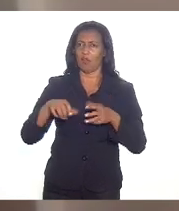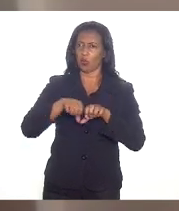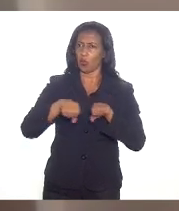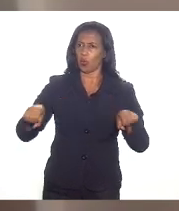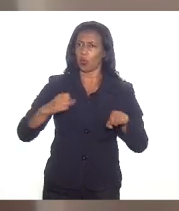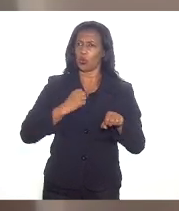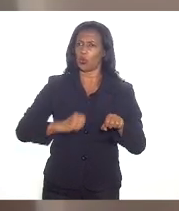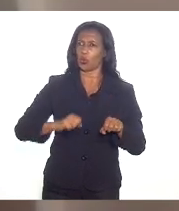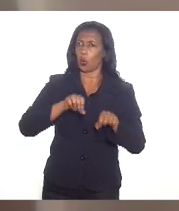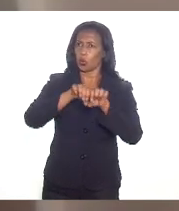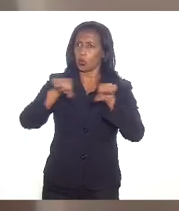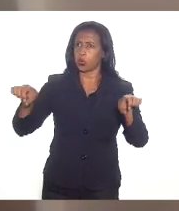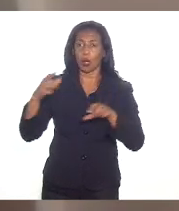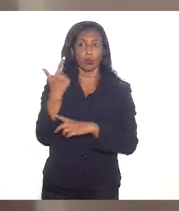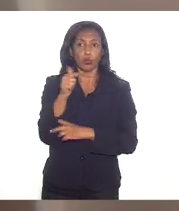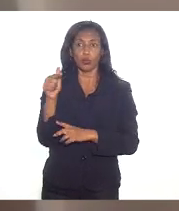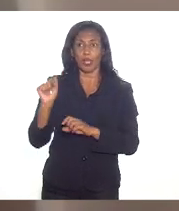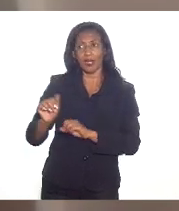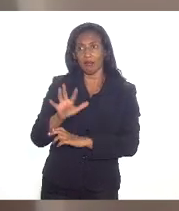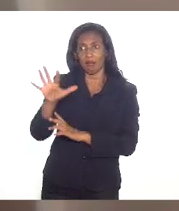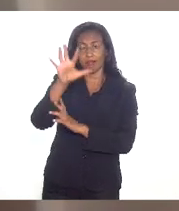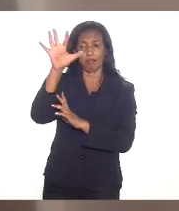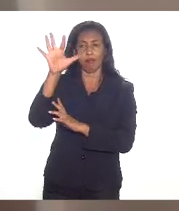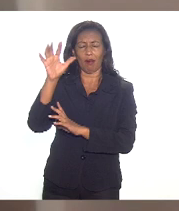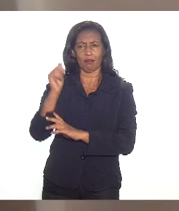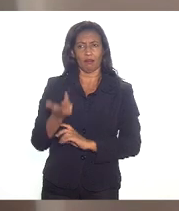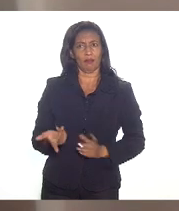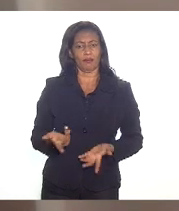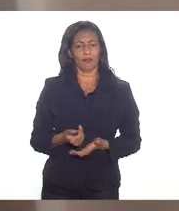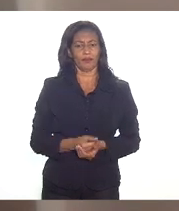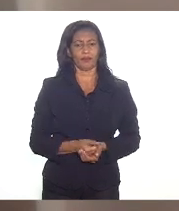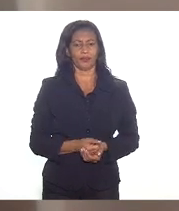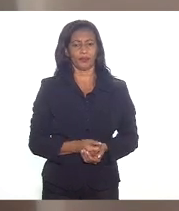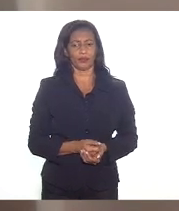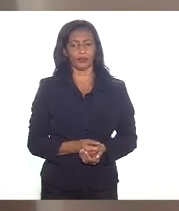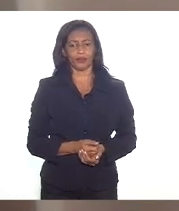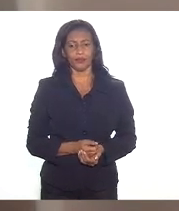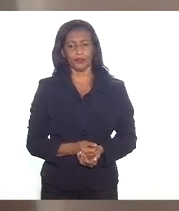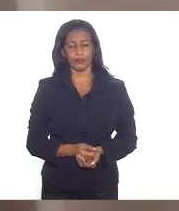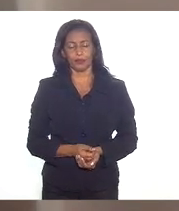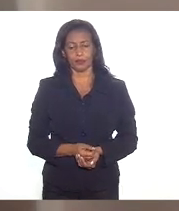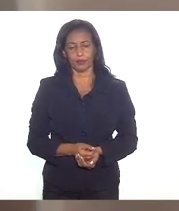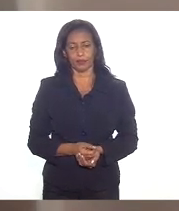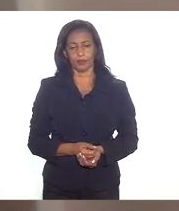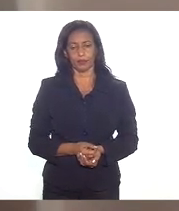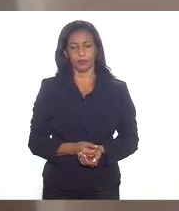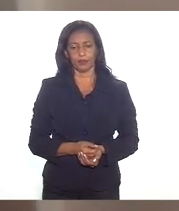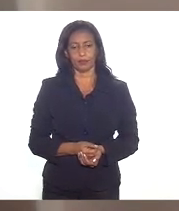para a nossa periferia metropolitana. Mas bela observação, Luiz Paulo. Vai lá.